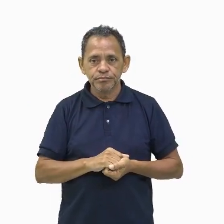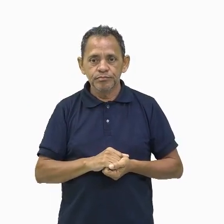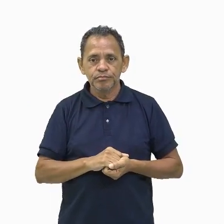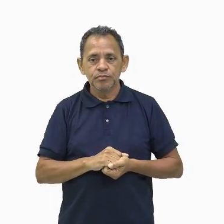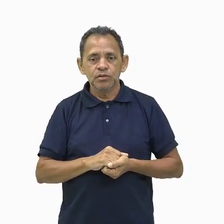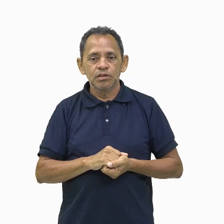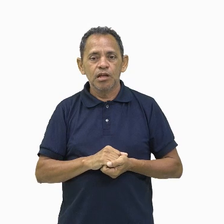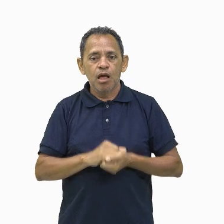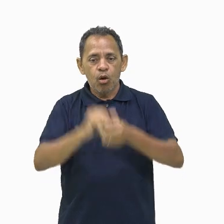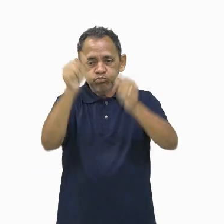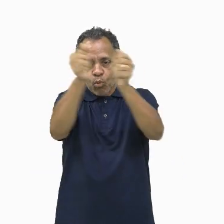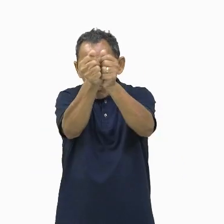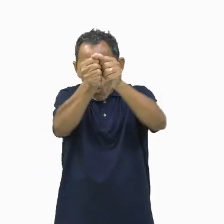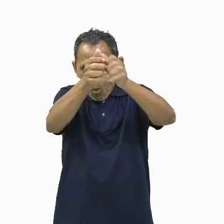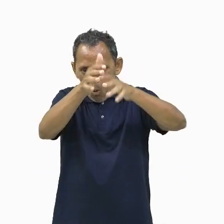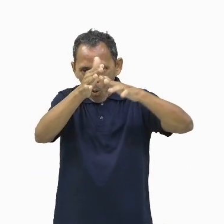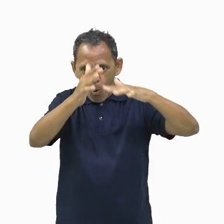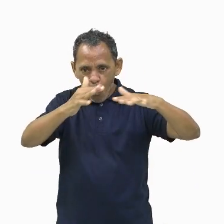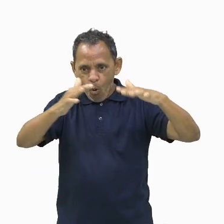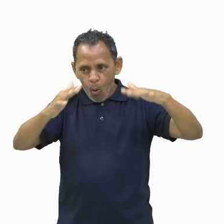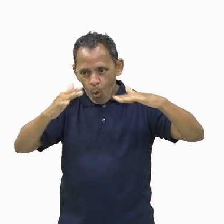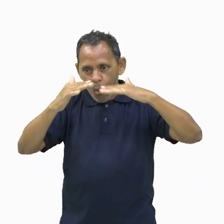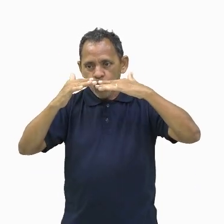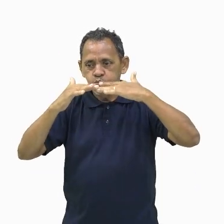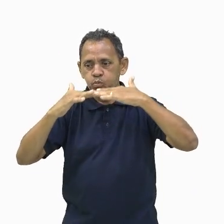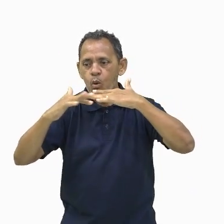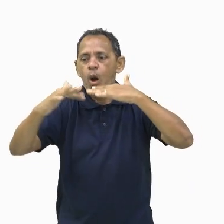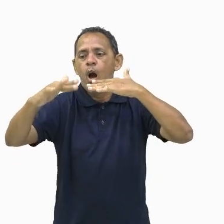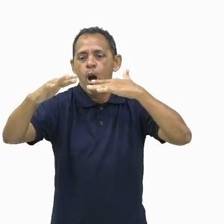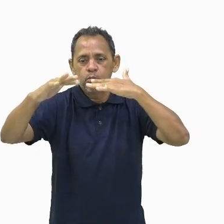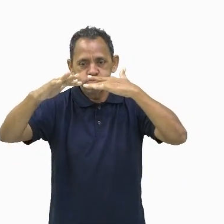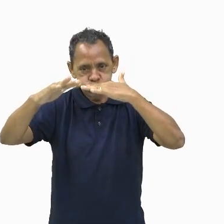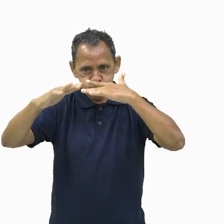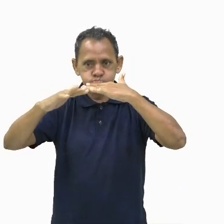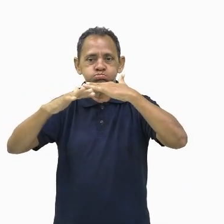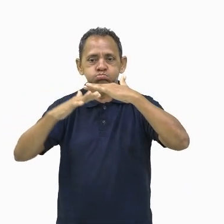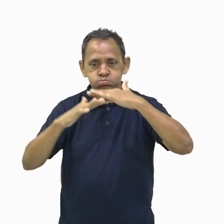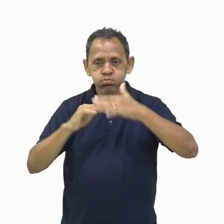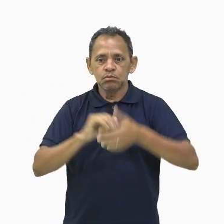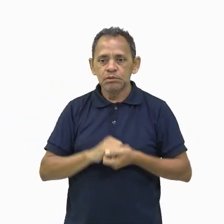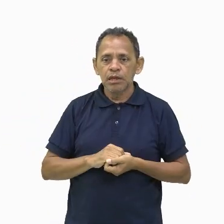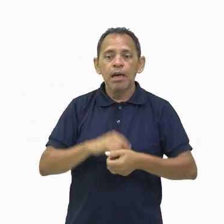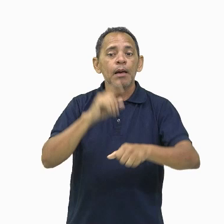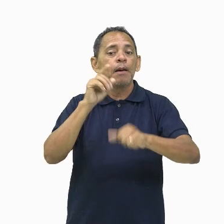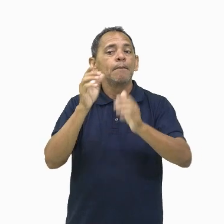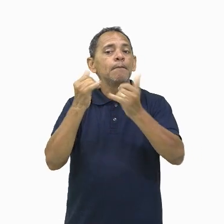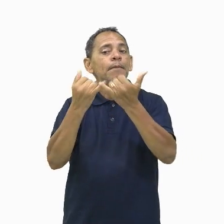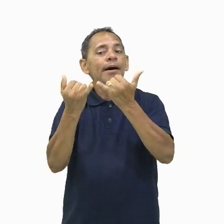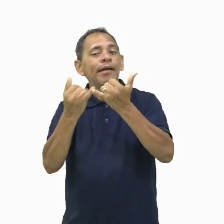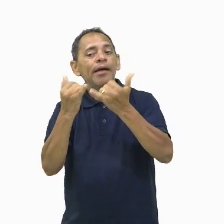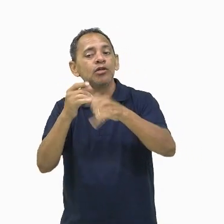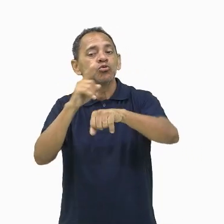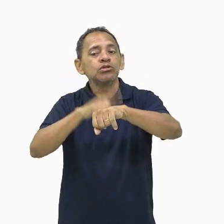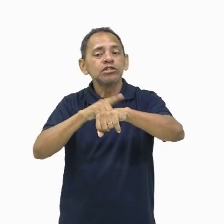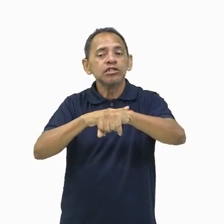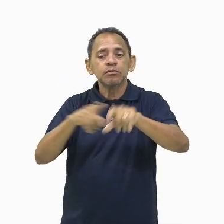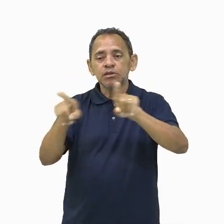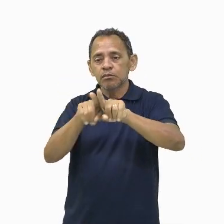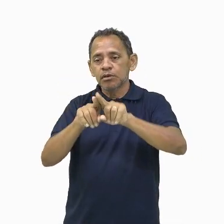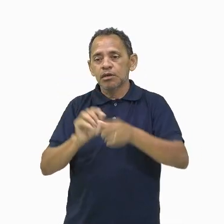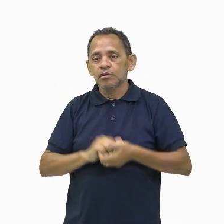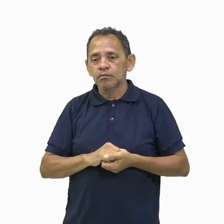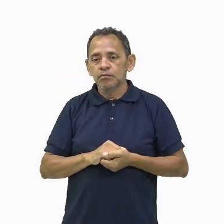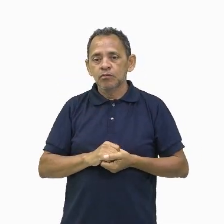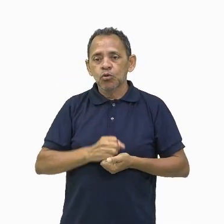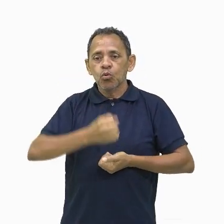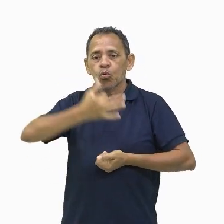As ondas vão e são como o tempo. Gente, notem aí em destaque, quantas vezes a